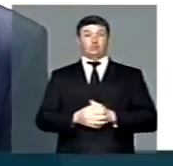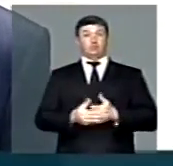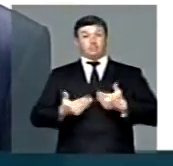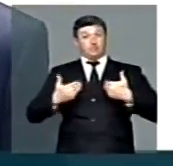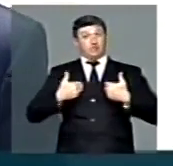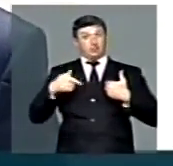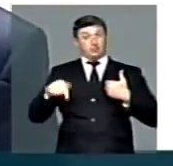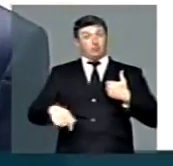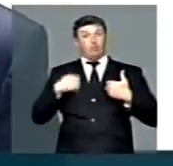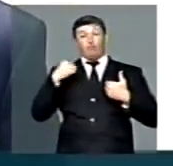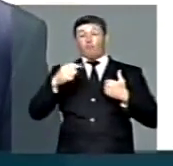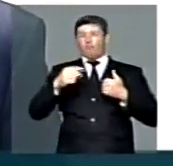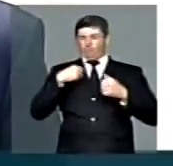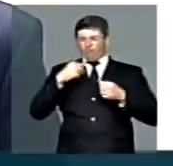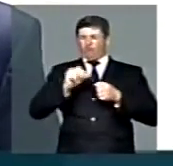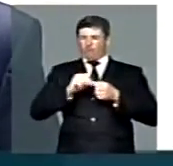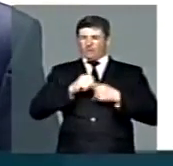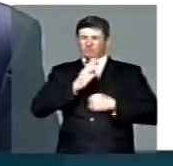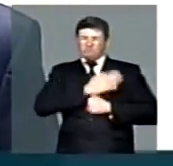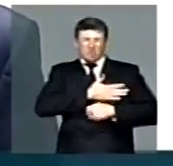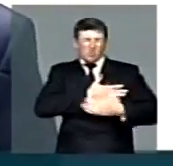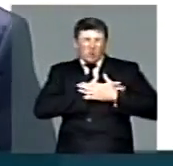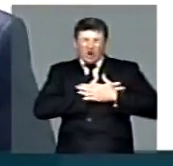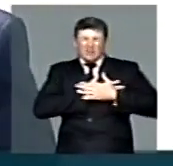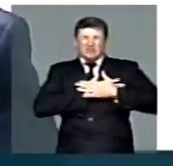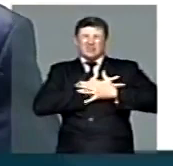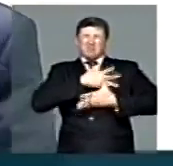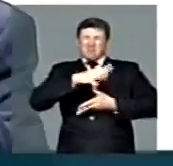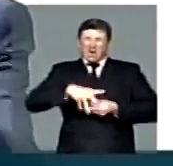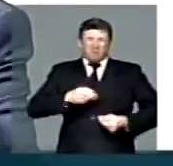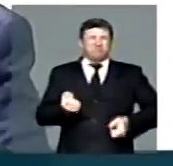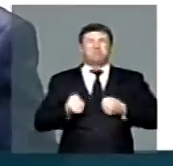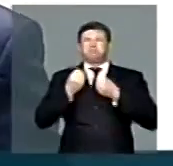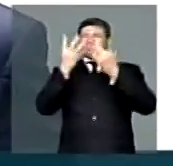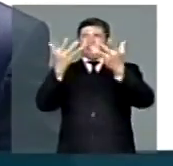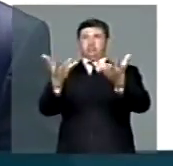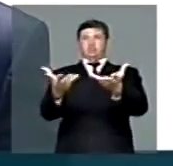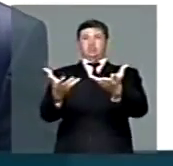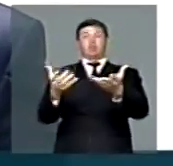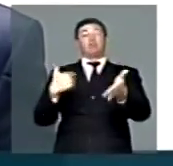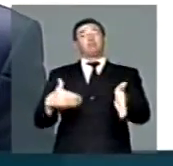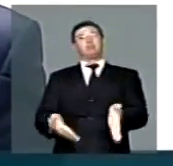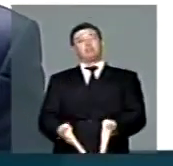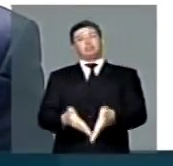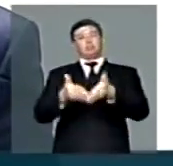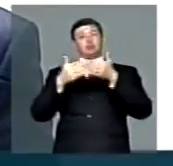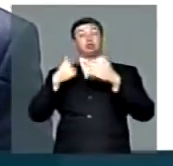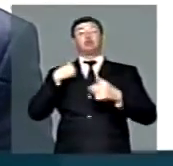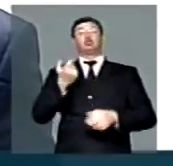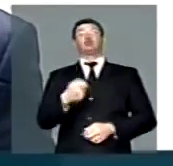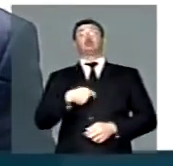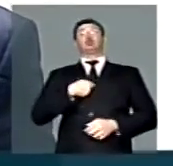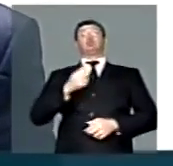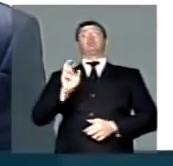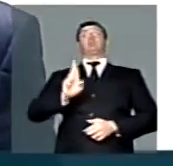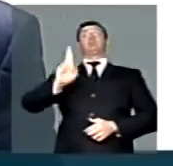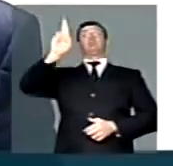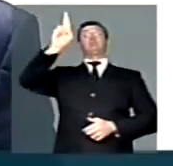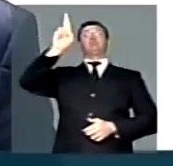faço isso do fundo do meu coração e da minha alma, e pedindo aqui como